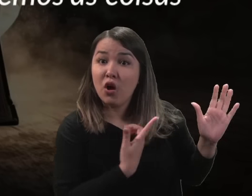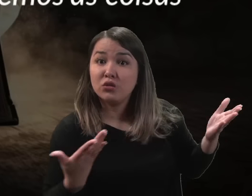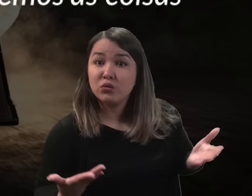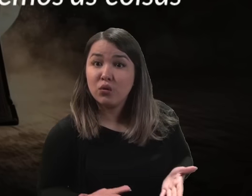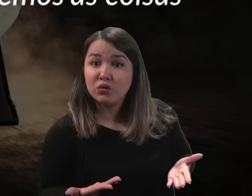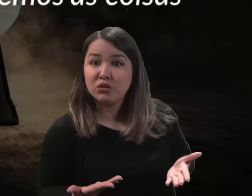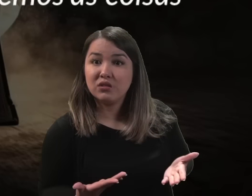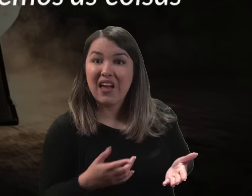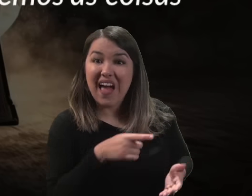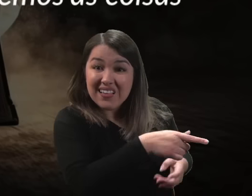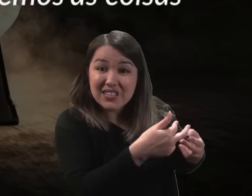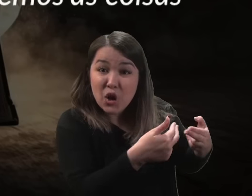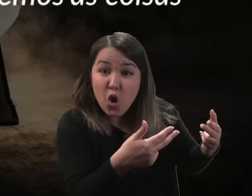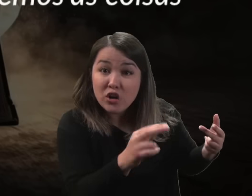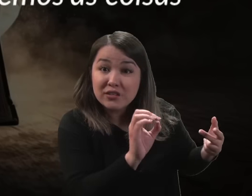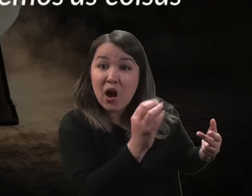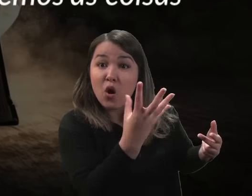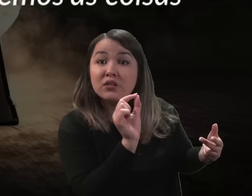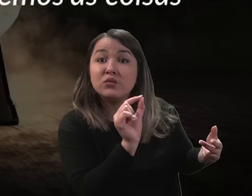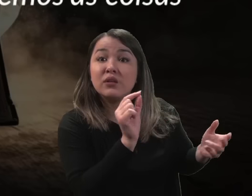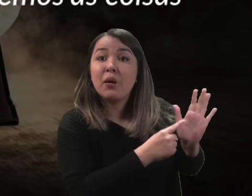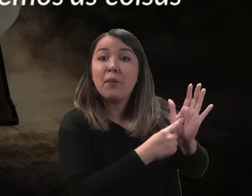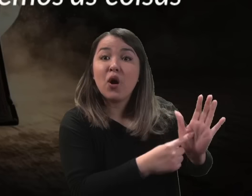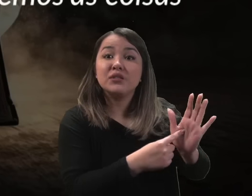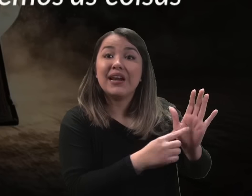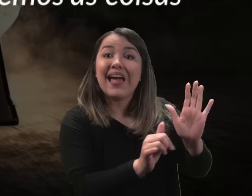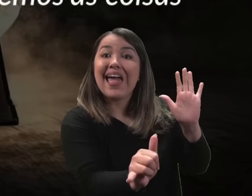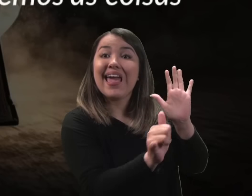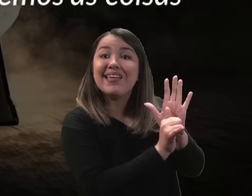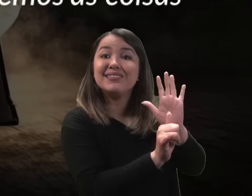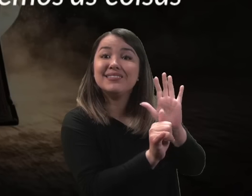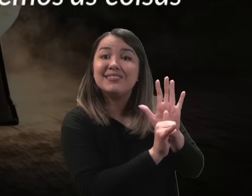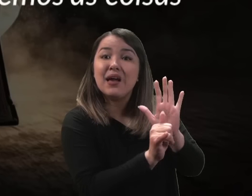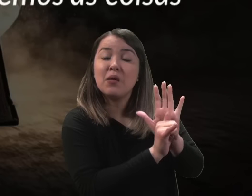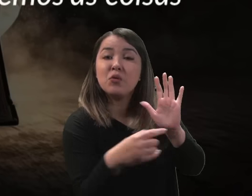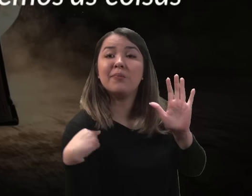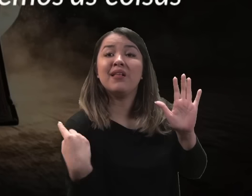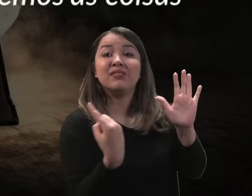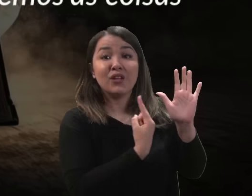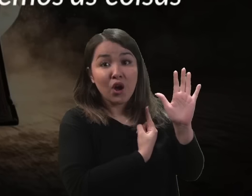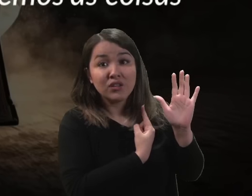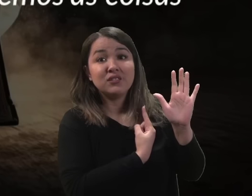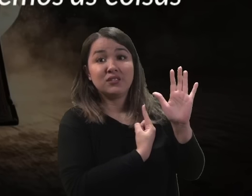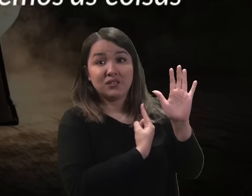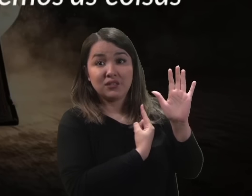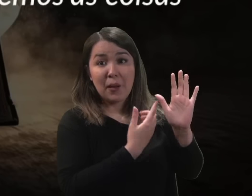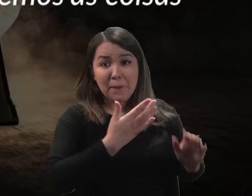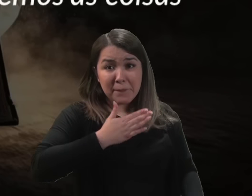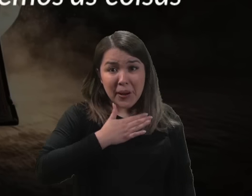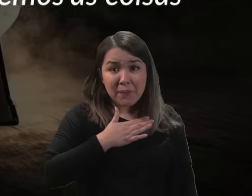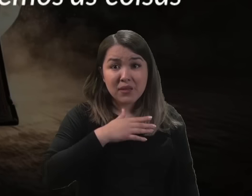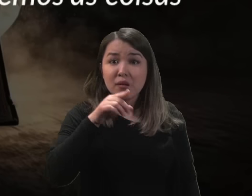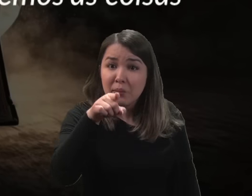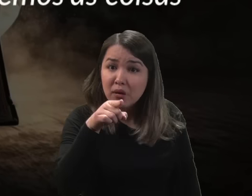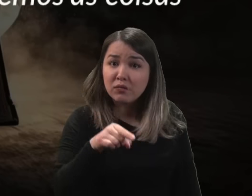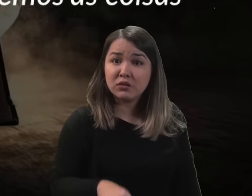estas coisas se tornaram exemplos para quem? para nós para mim para você